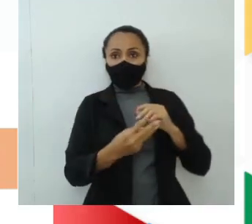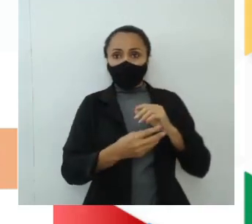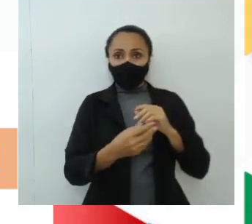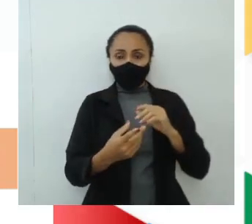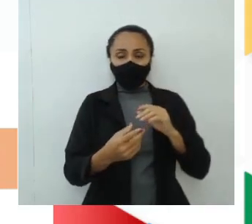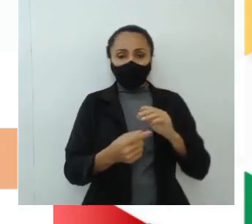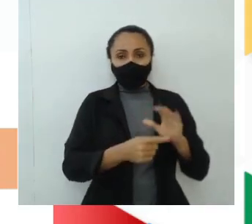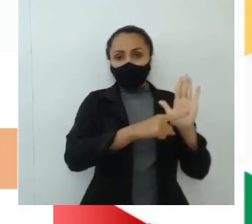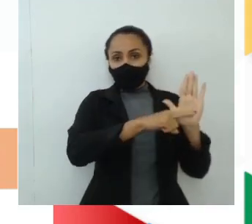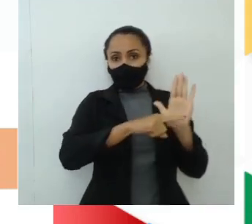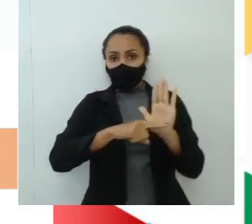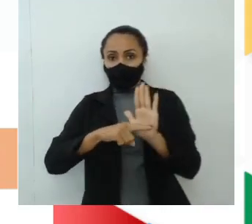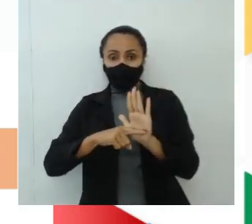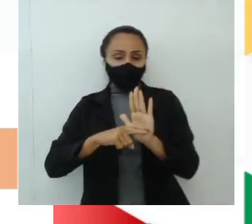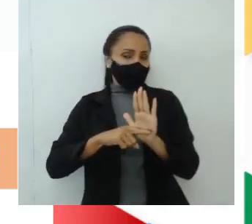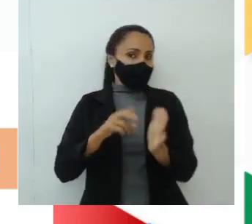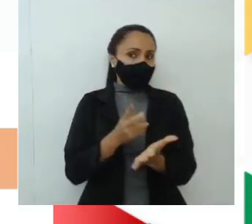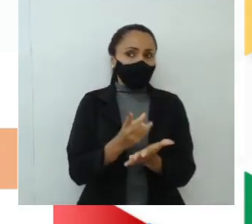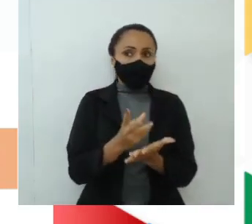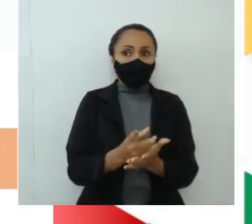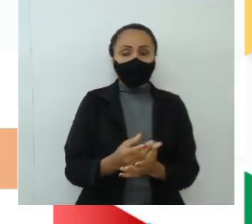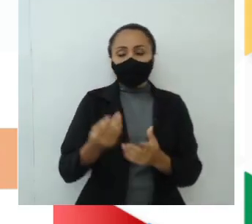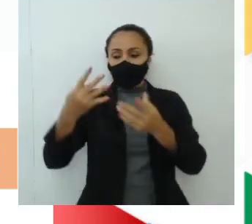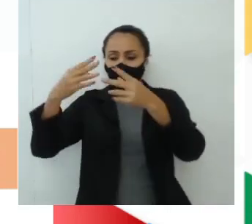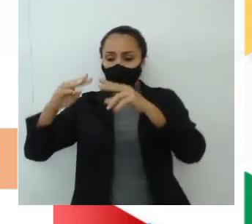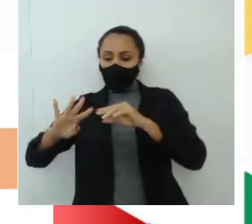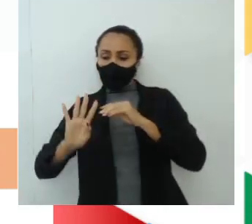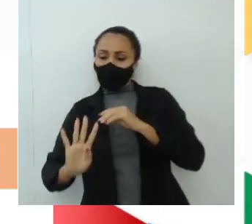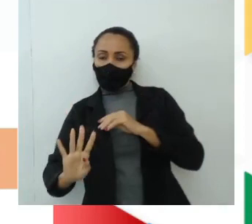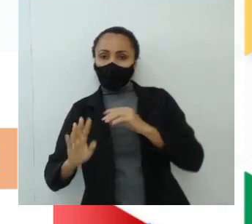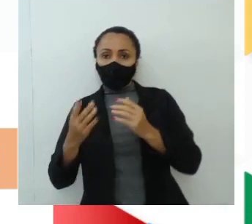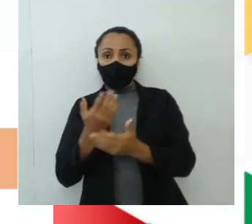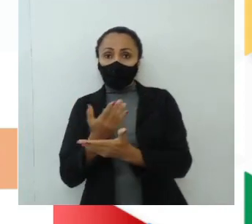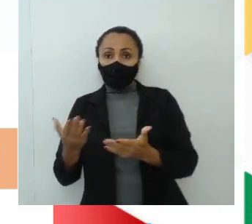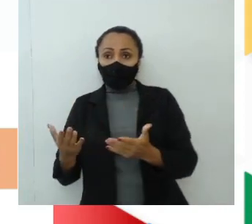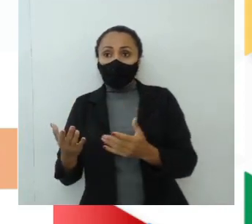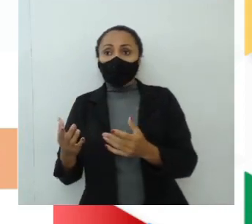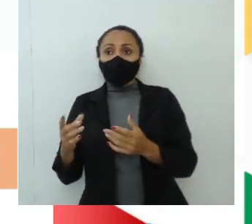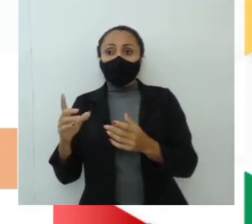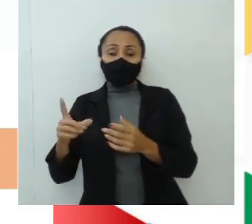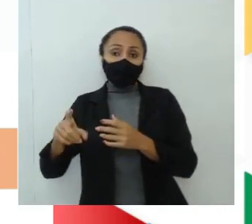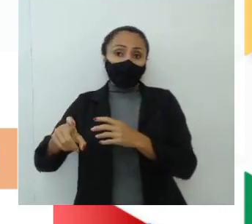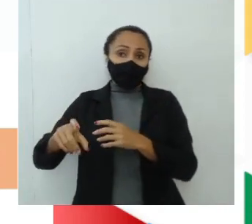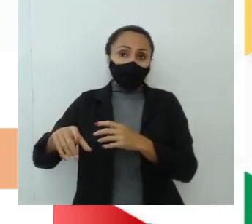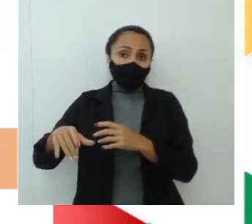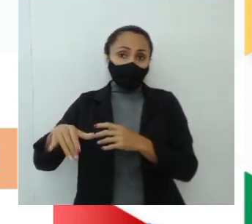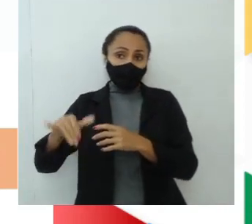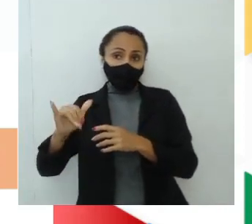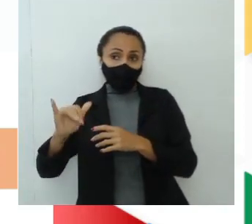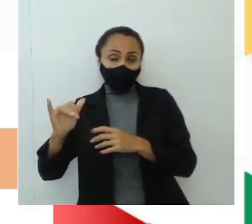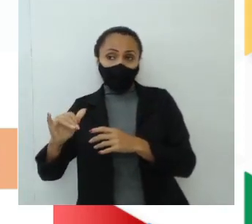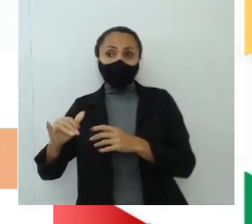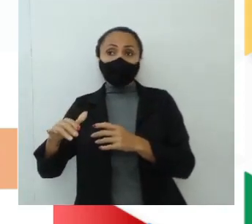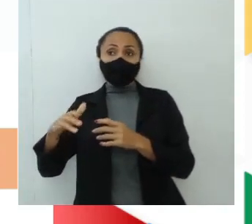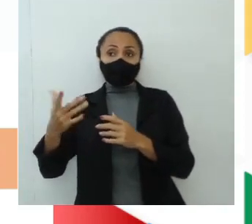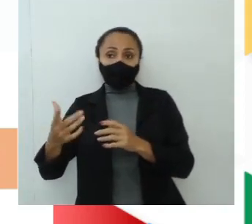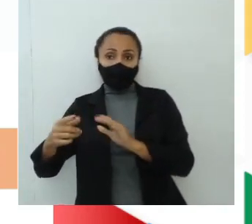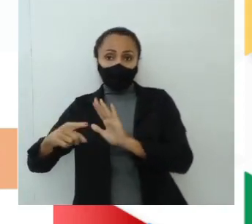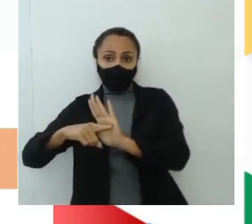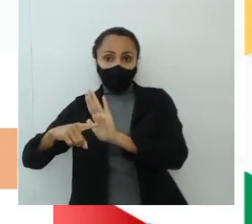negativos, oposto do primeiro. E no quarto quadrante, apenas o y tem um valor negativo, tá